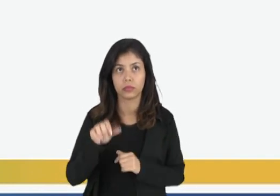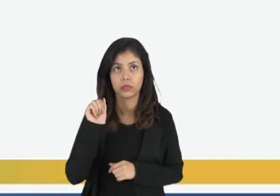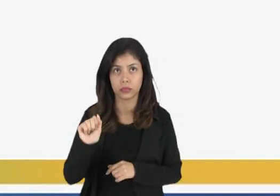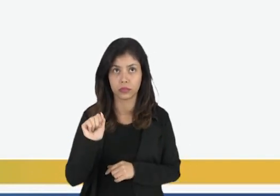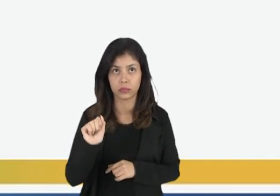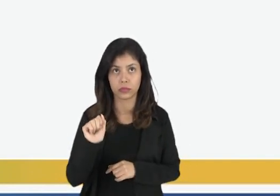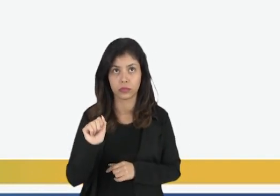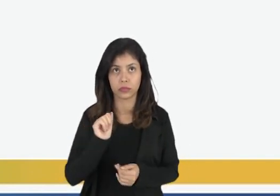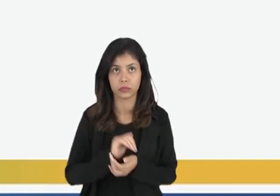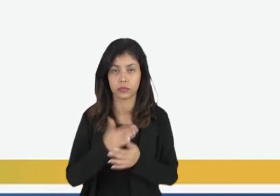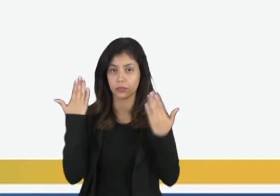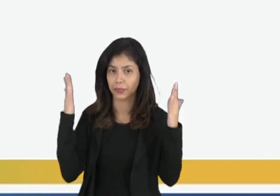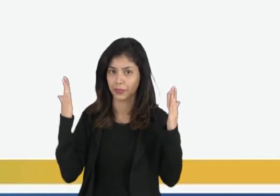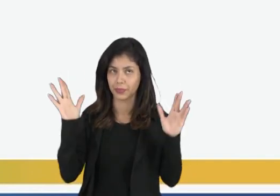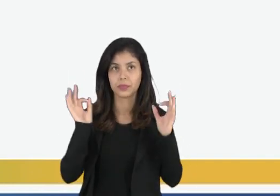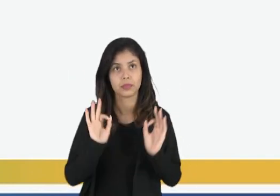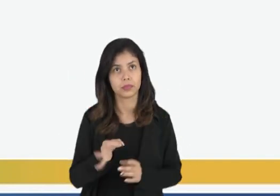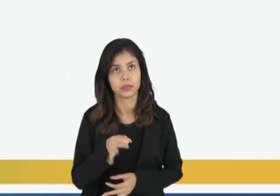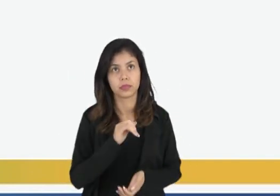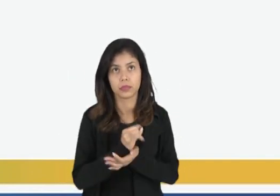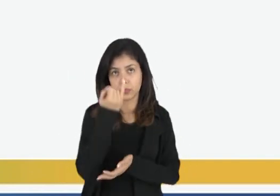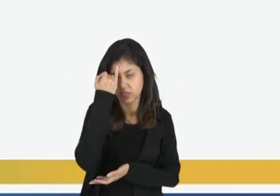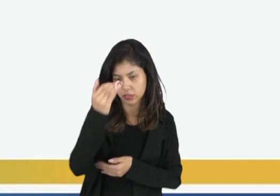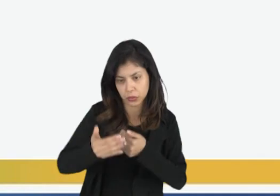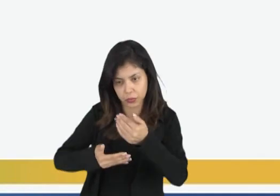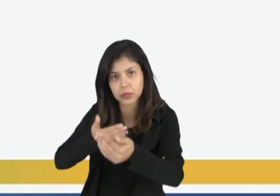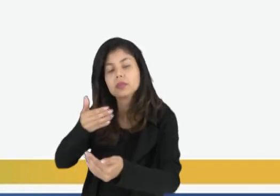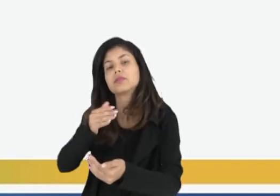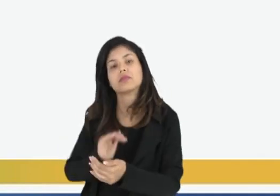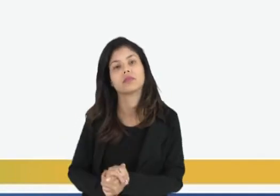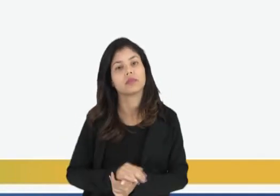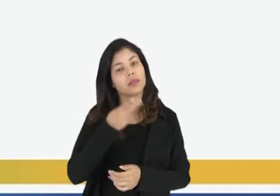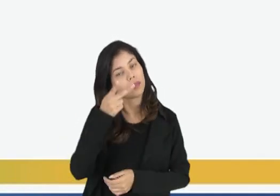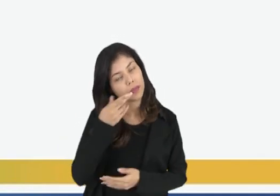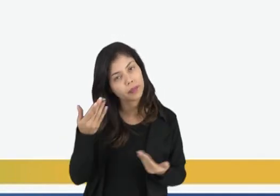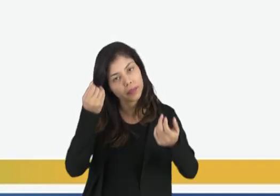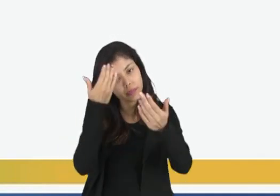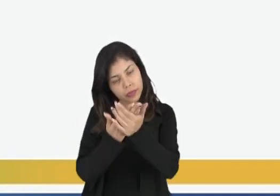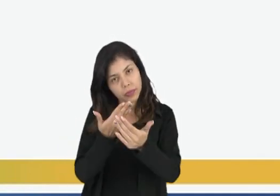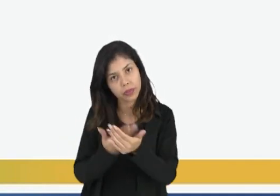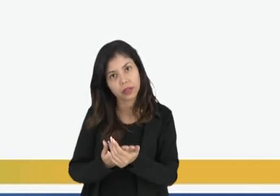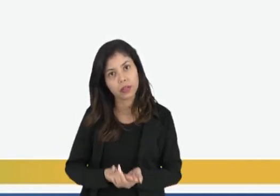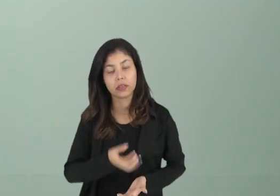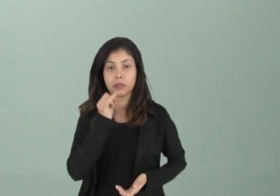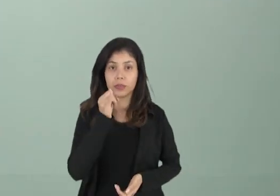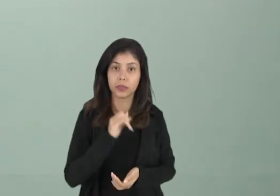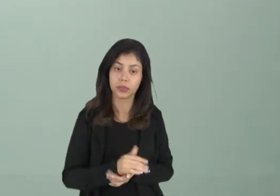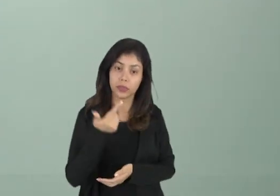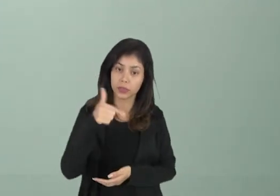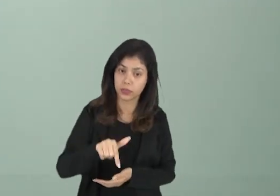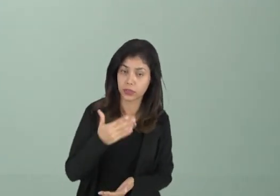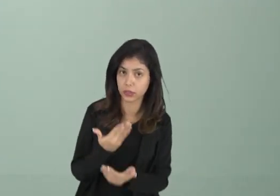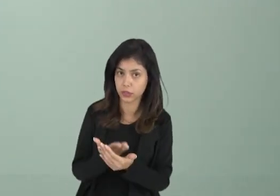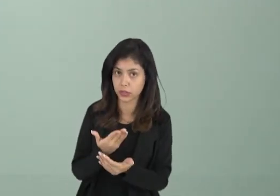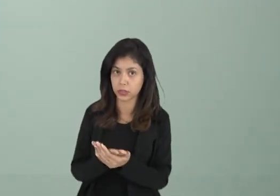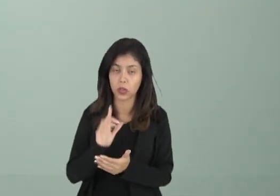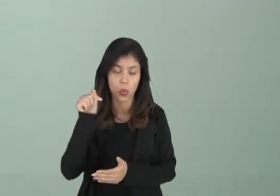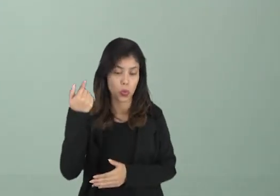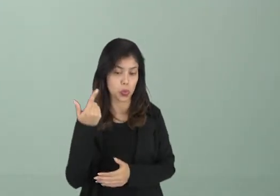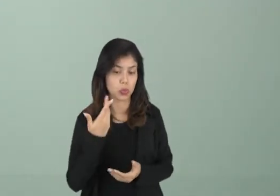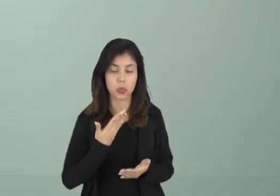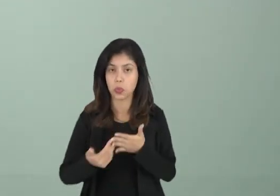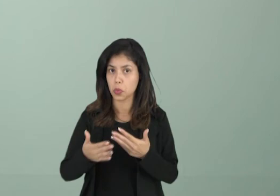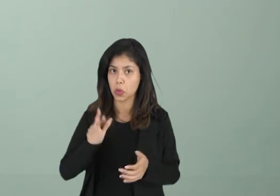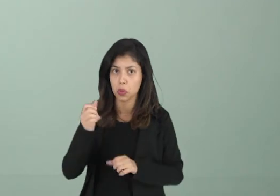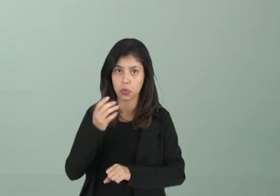letra A, tá certo, a ideia de progresso foi o que nós acabamos de estudar. Então, se você quiser ver essa aula ou qualquer outro